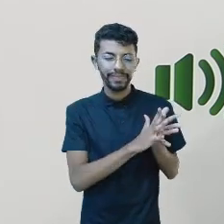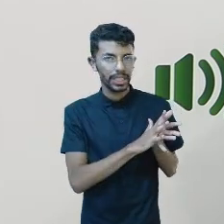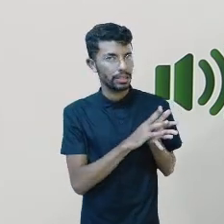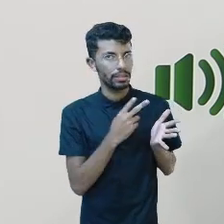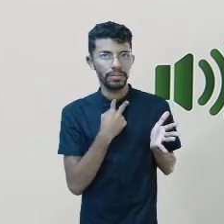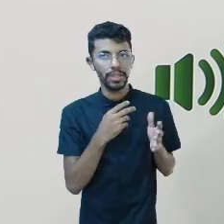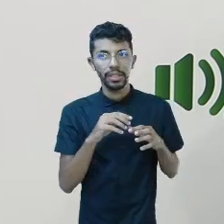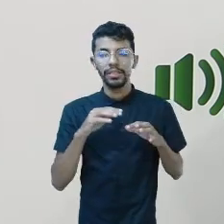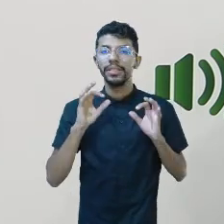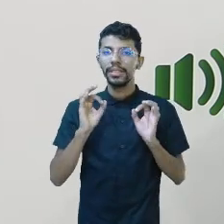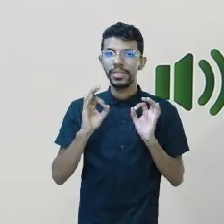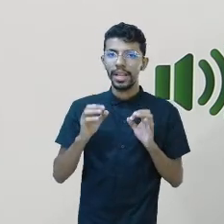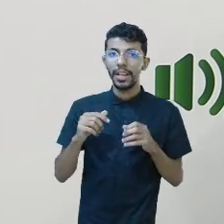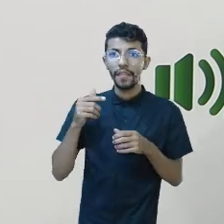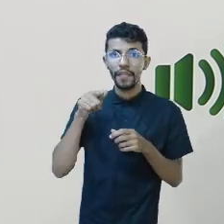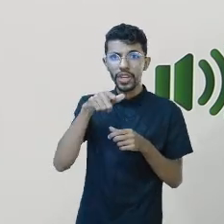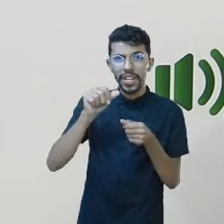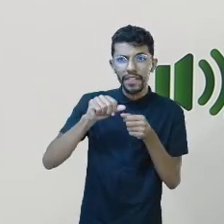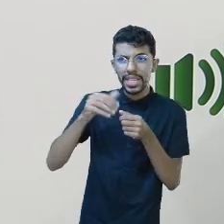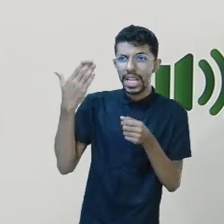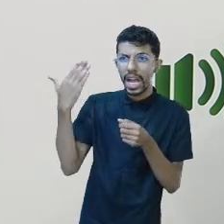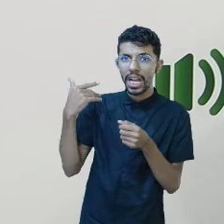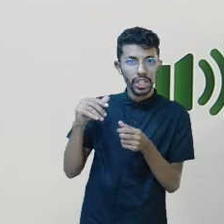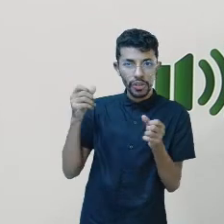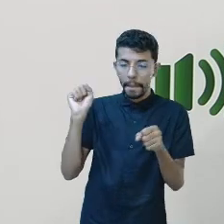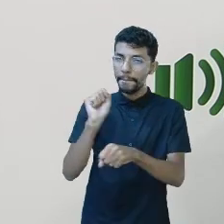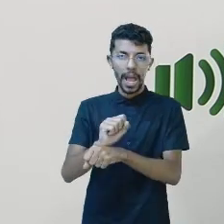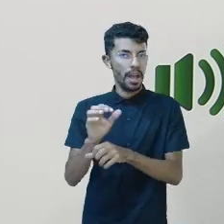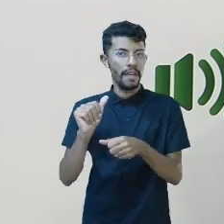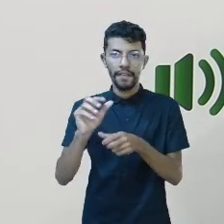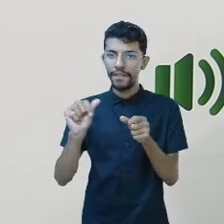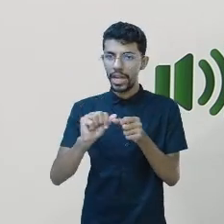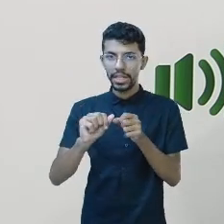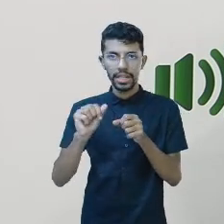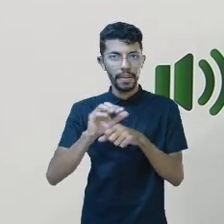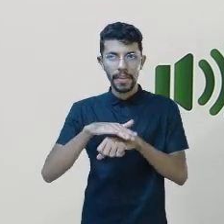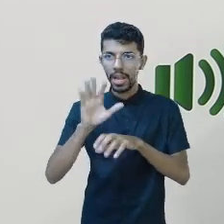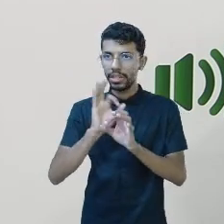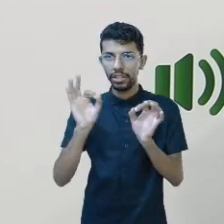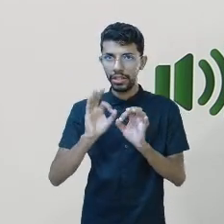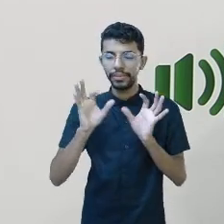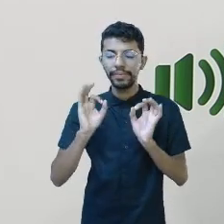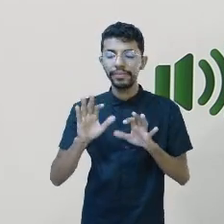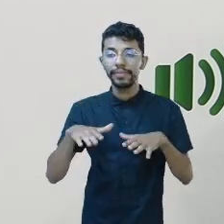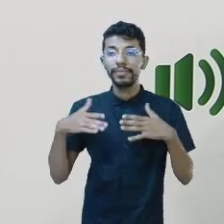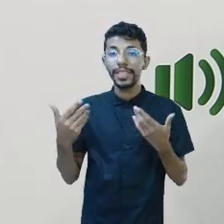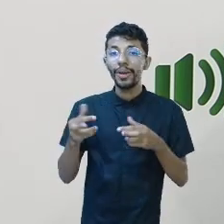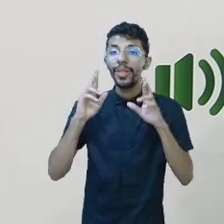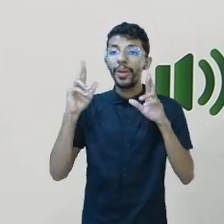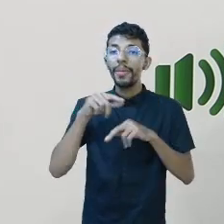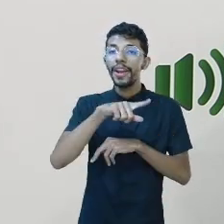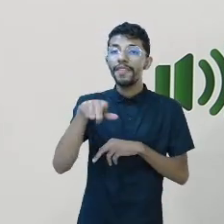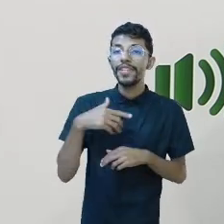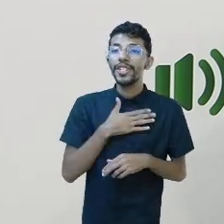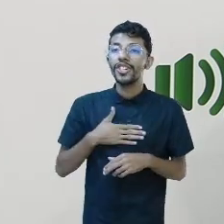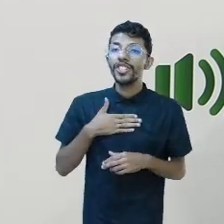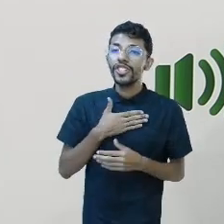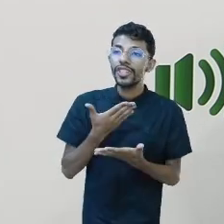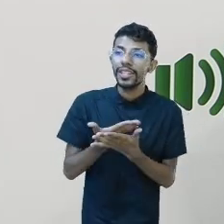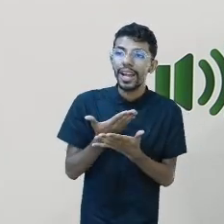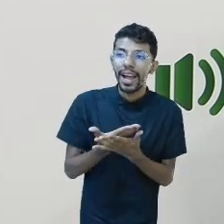não fazia, aí é que não vai fazer mesmo, né? Eu espero que vocês tenham gostado da aula, tá certo? Que tenham gostado das